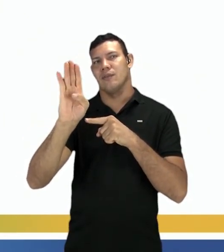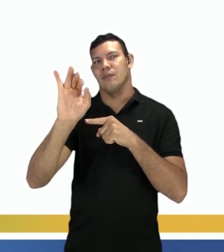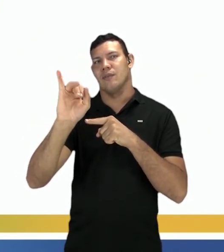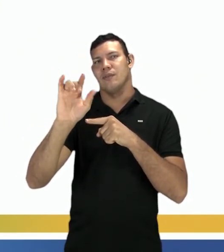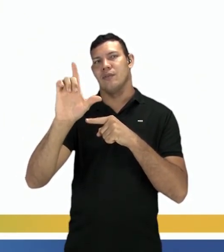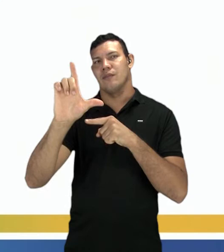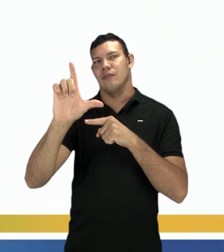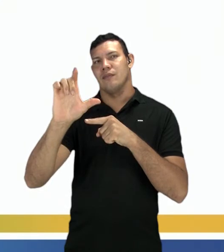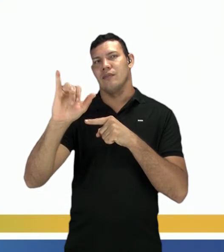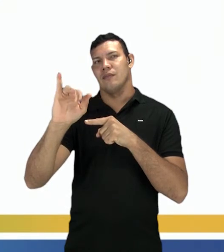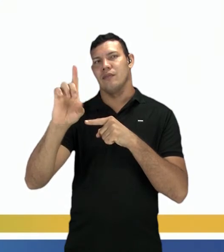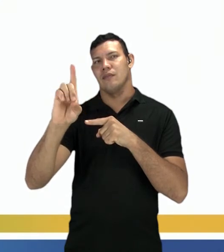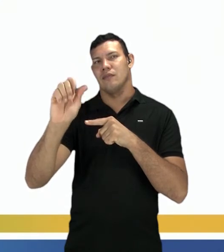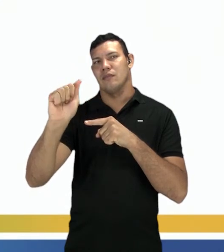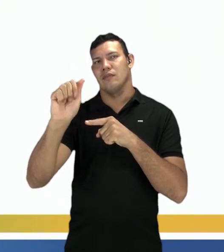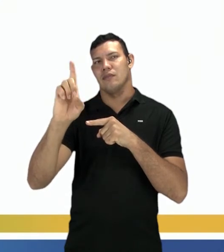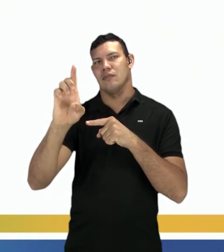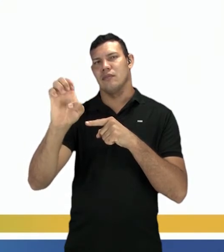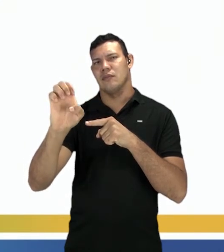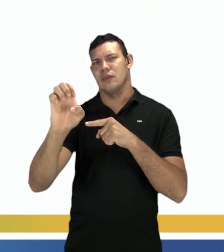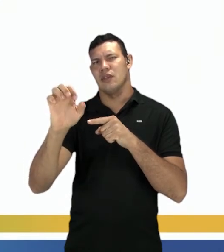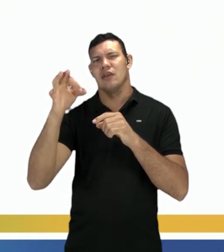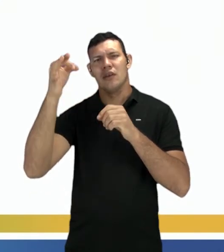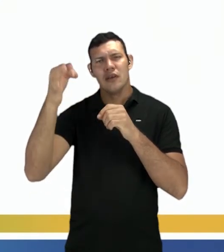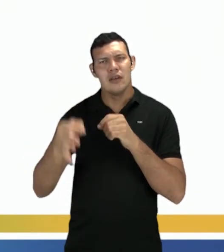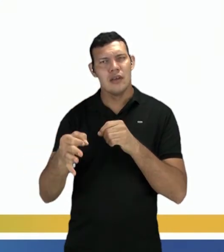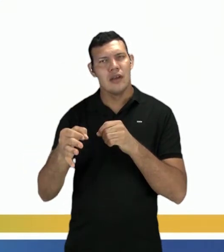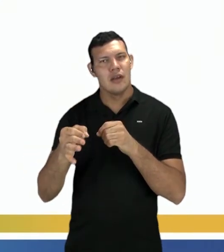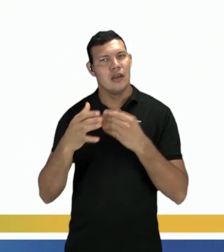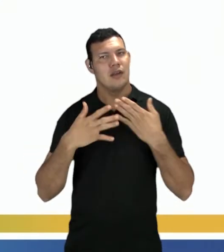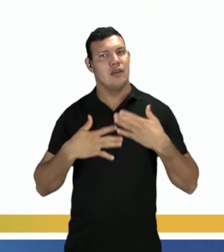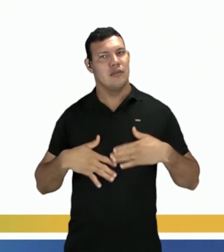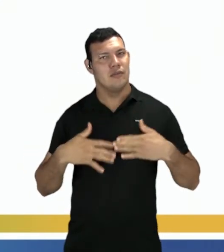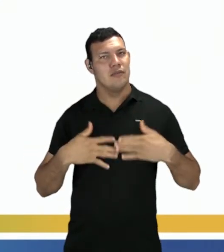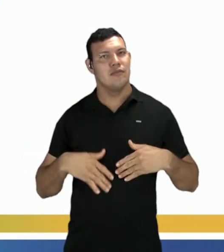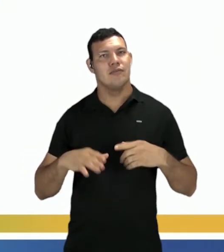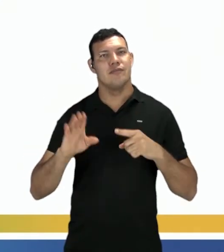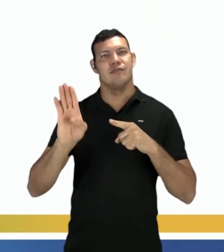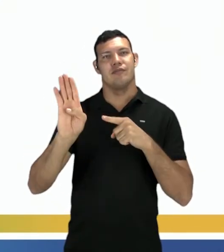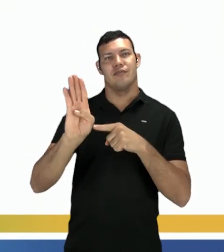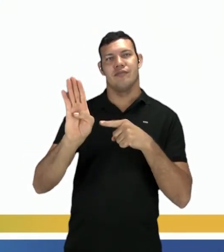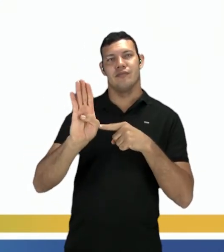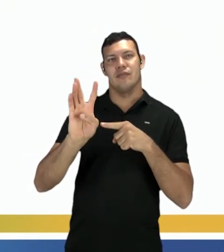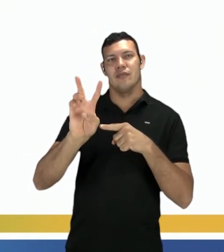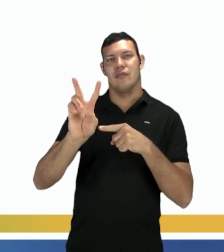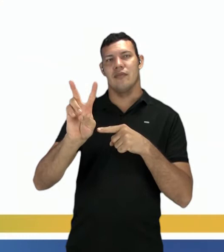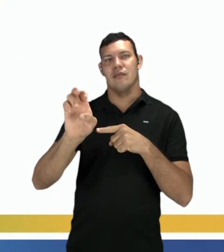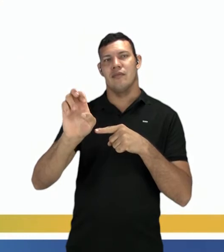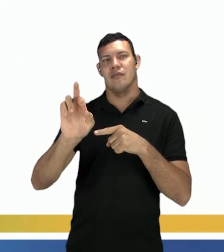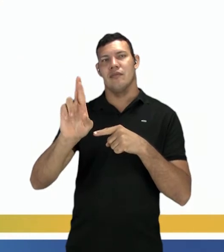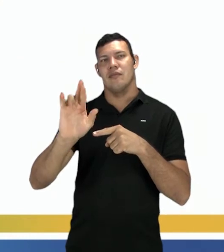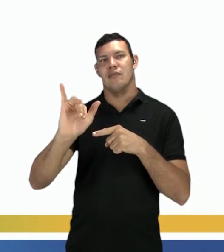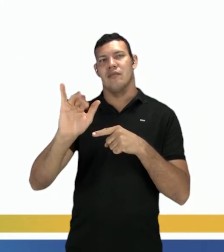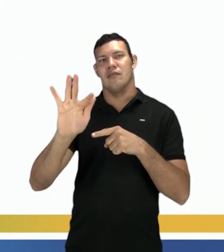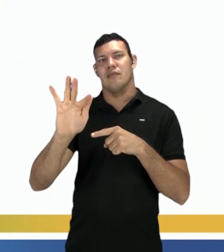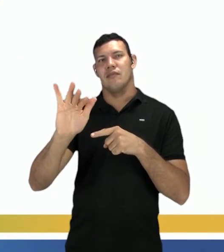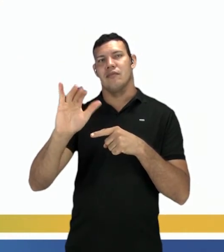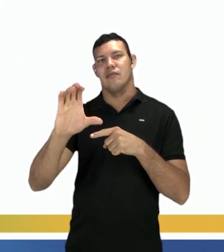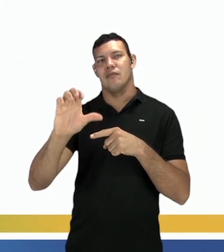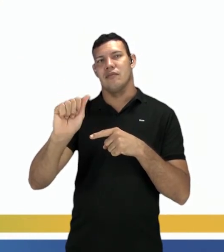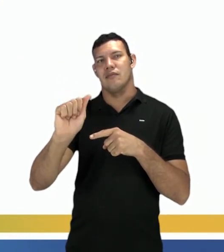Falamos um pouco. Não sabemos essa questão, vamos analisar com calma. B, ela se refere ao princípio da